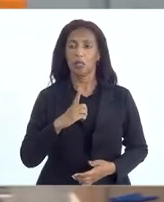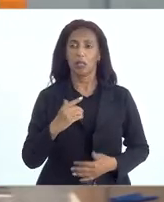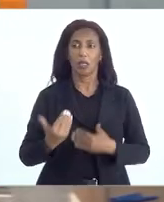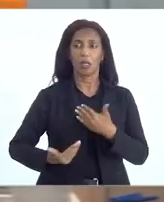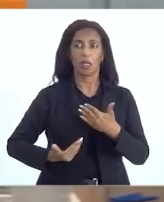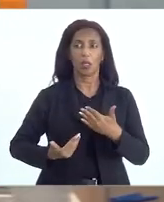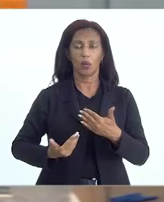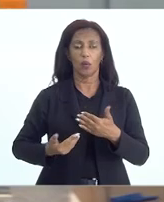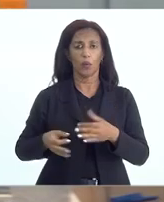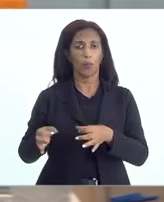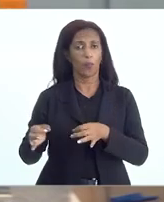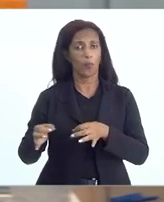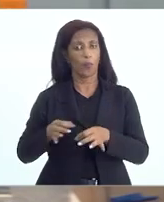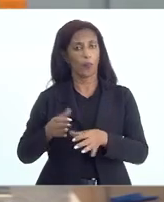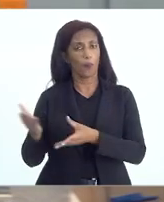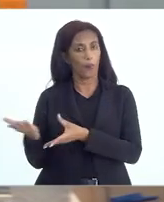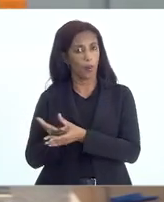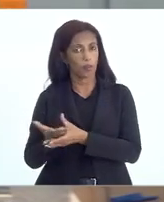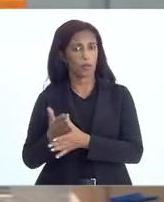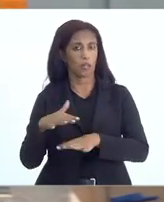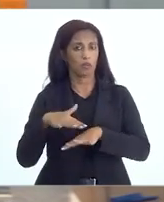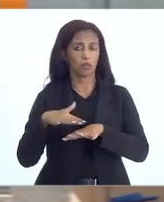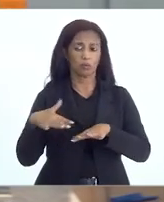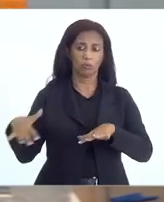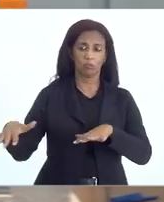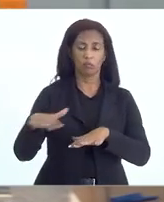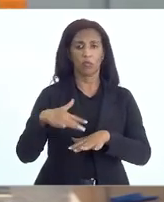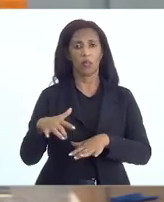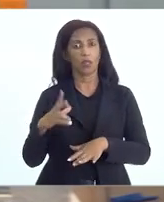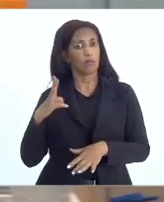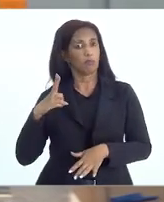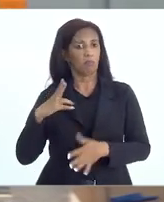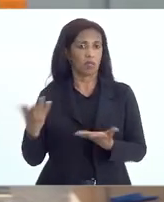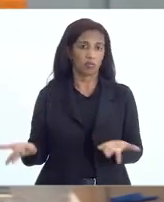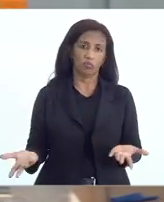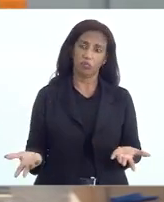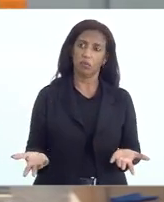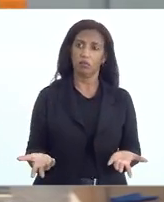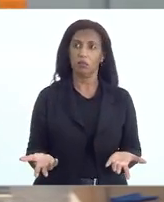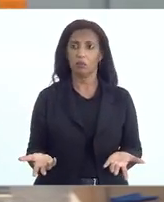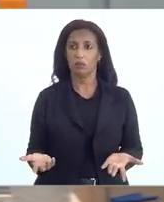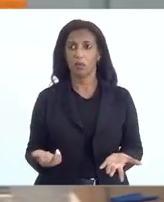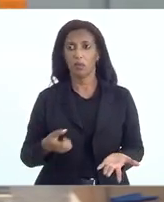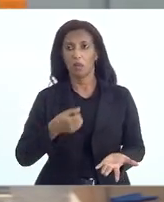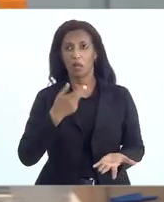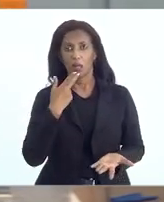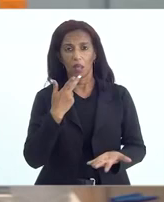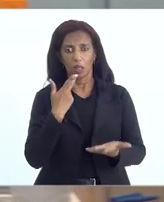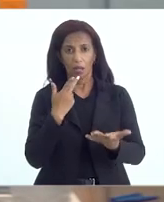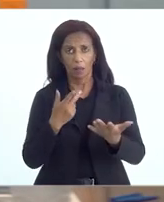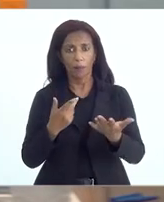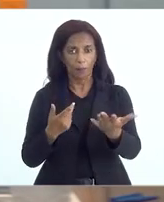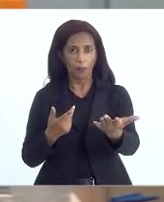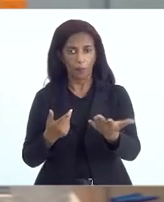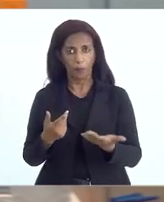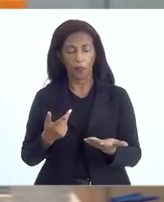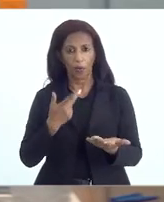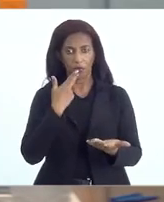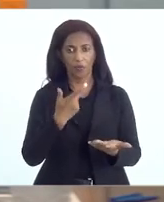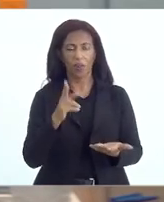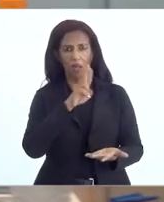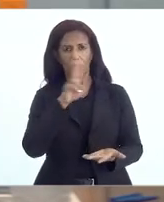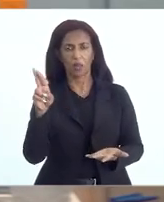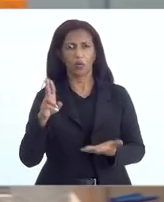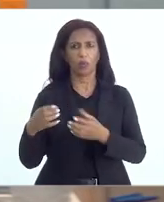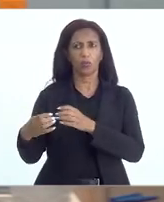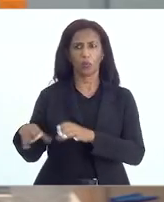processo amplo de que não seja individualizado quem quiser fazer os da palavra pode pode vir aqui em nome do